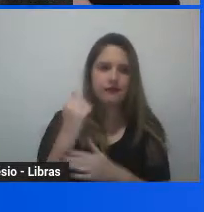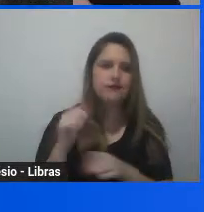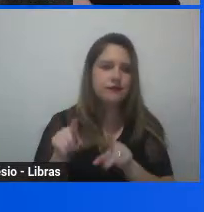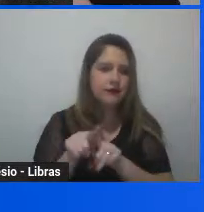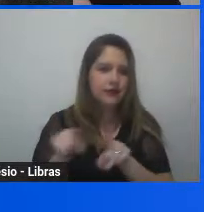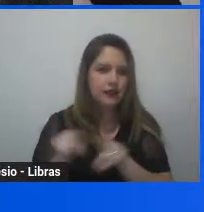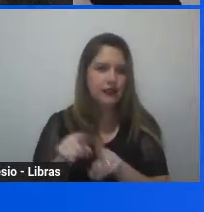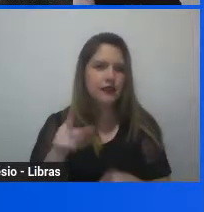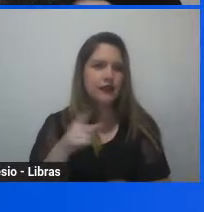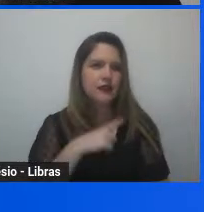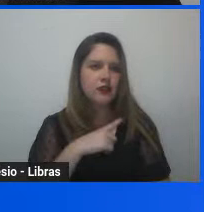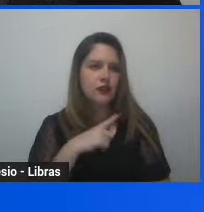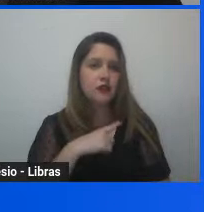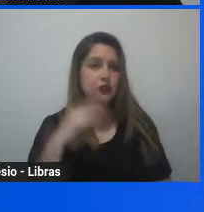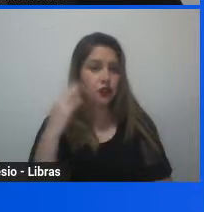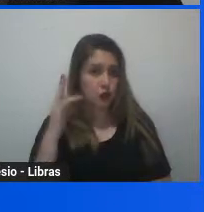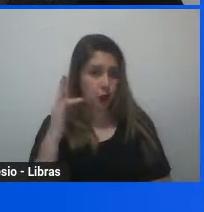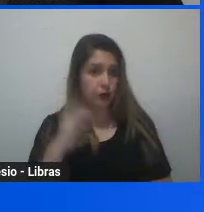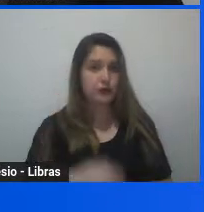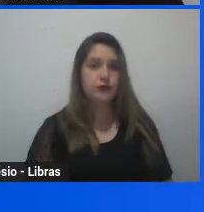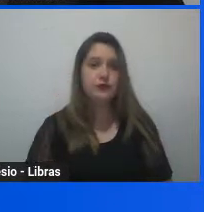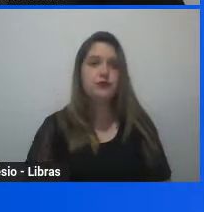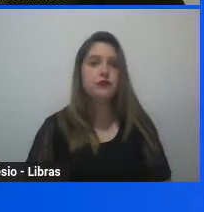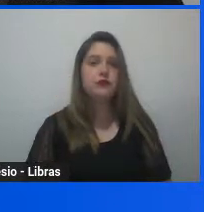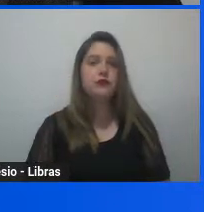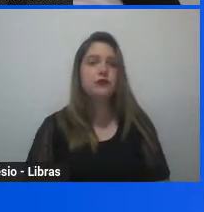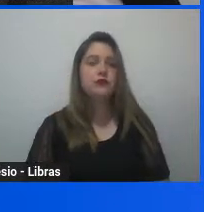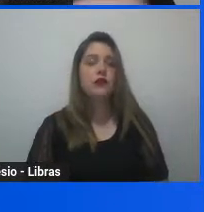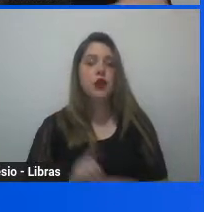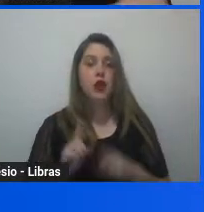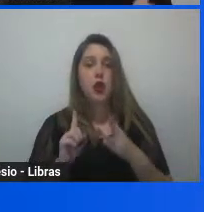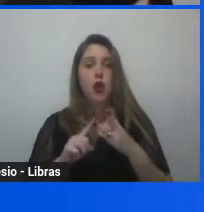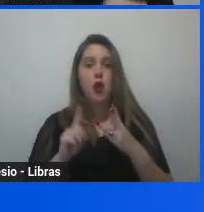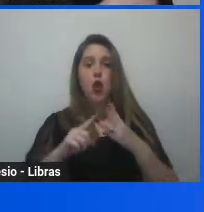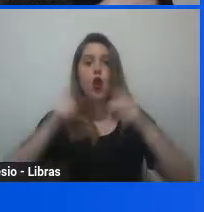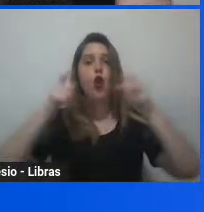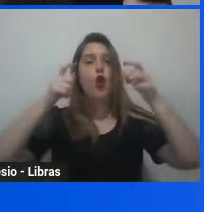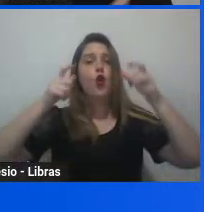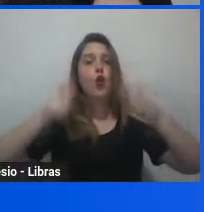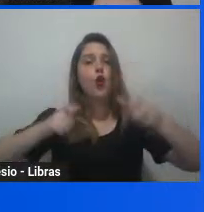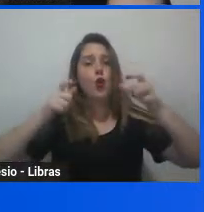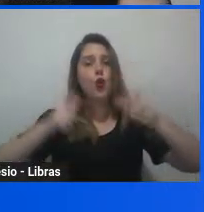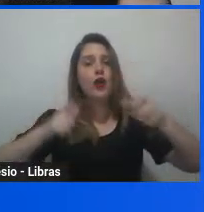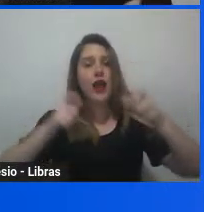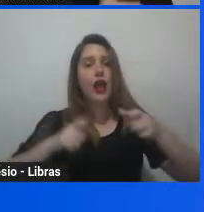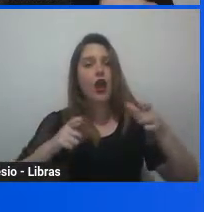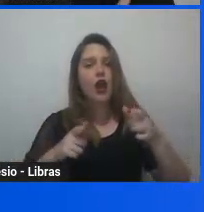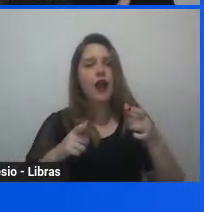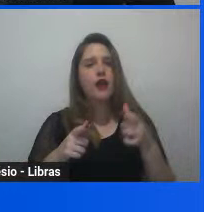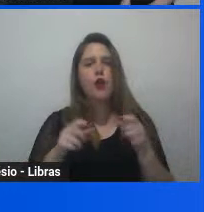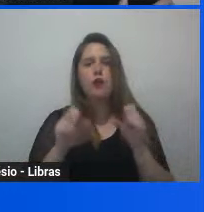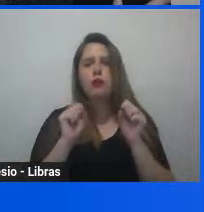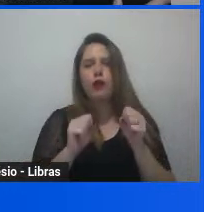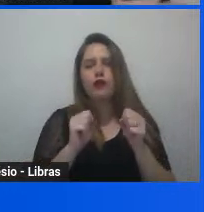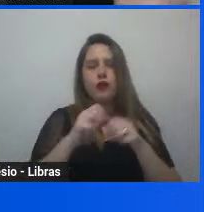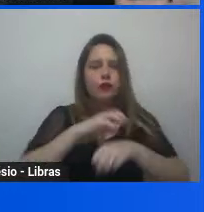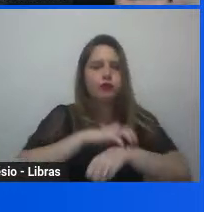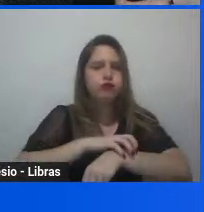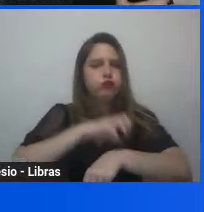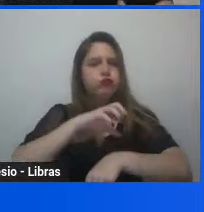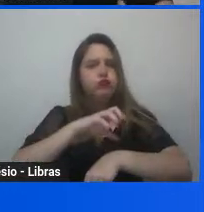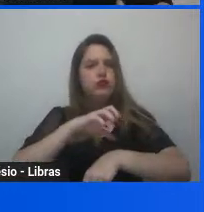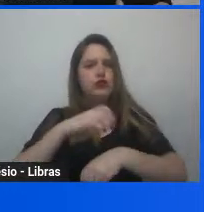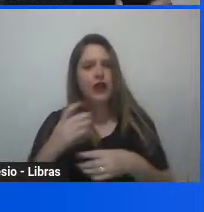tem dores. O local fica com uma coloração arroxeada, fica